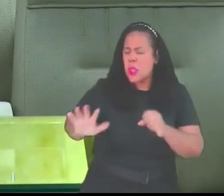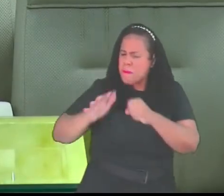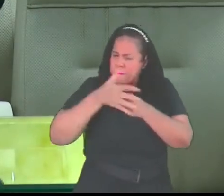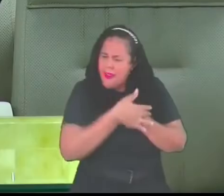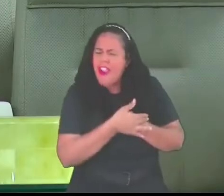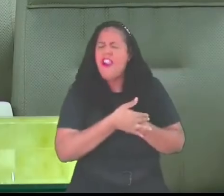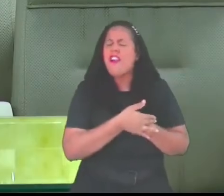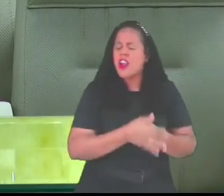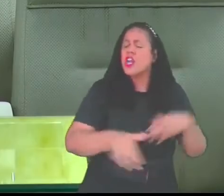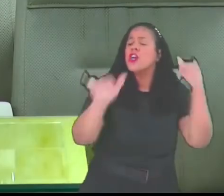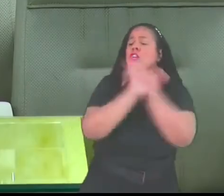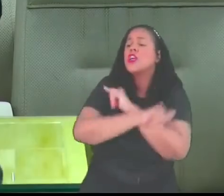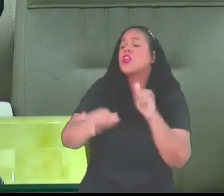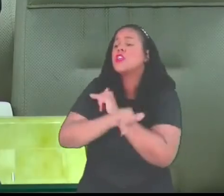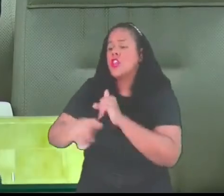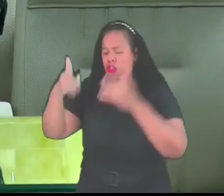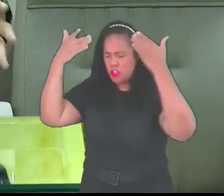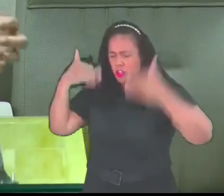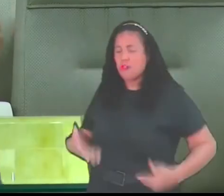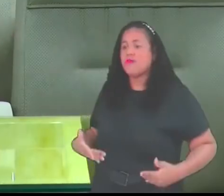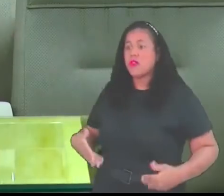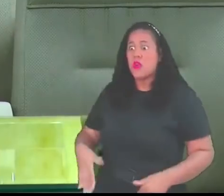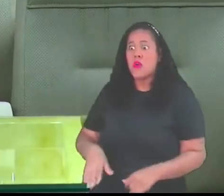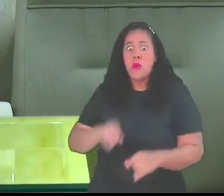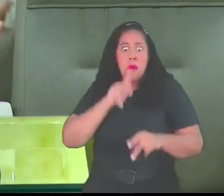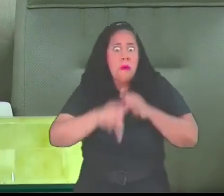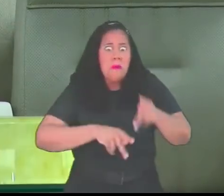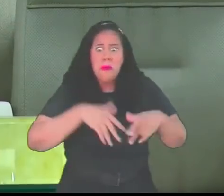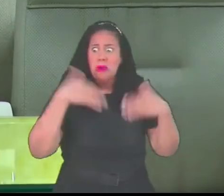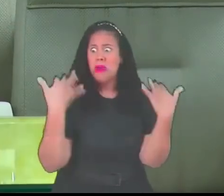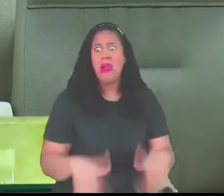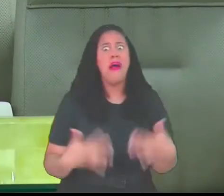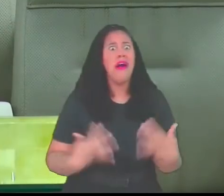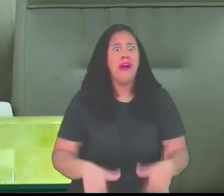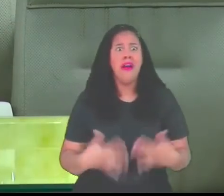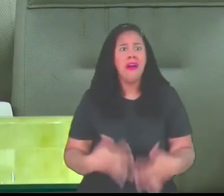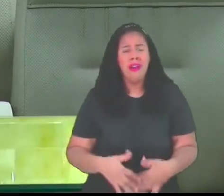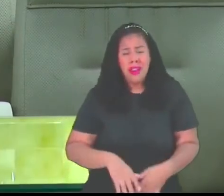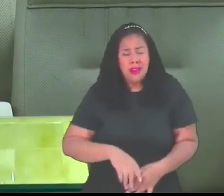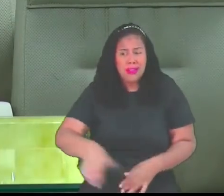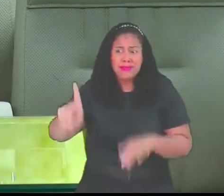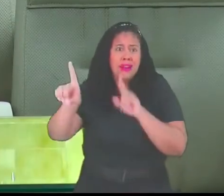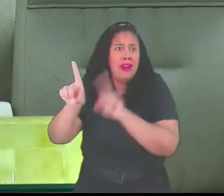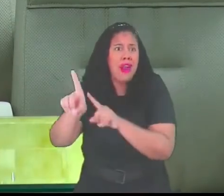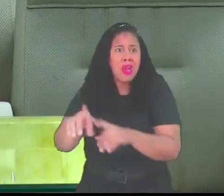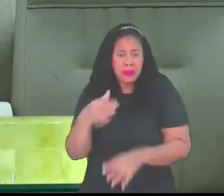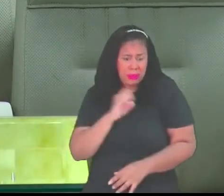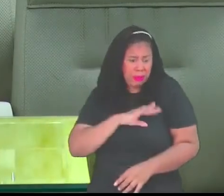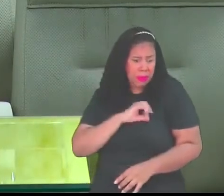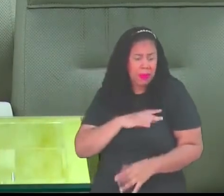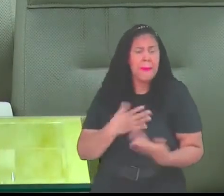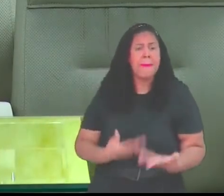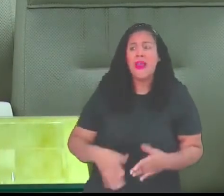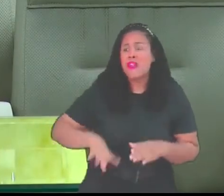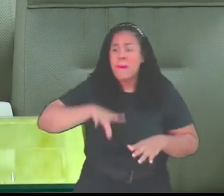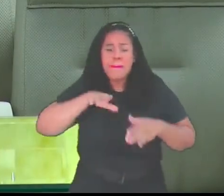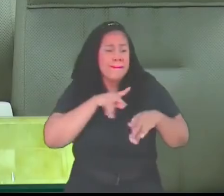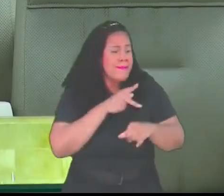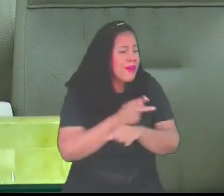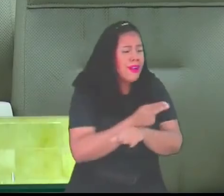Assim diz Senaqueribe. O povo tremeu, o povo ficou com medo, Ezequias ficou com medo e vai buscar auxílio